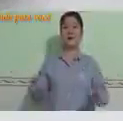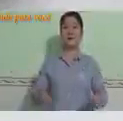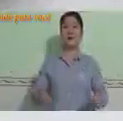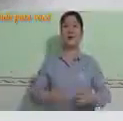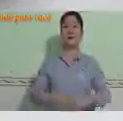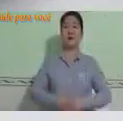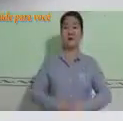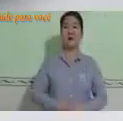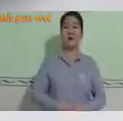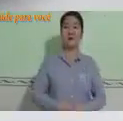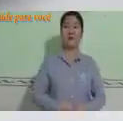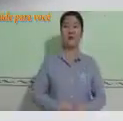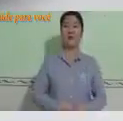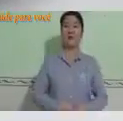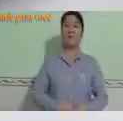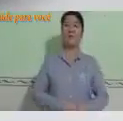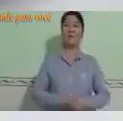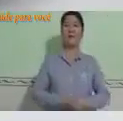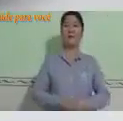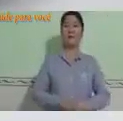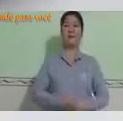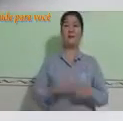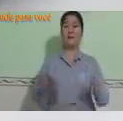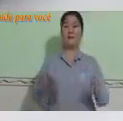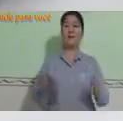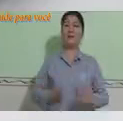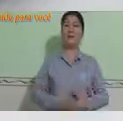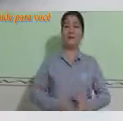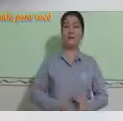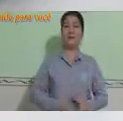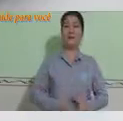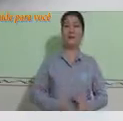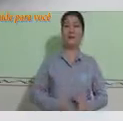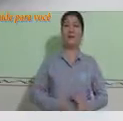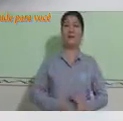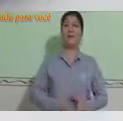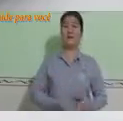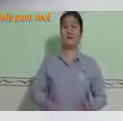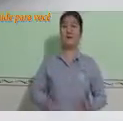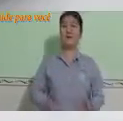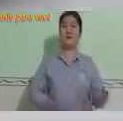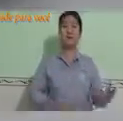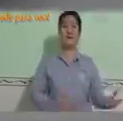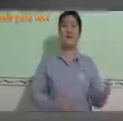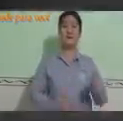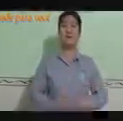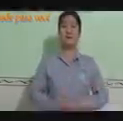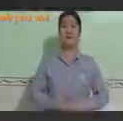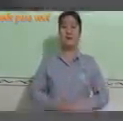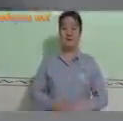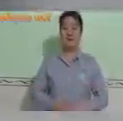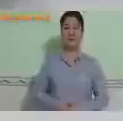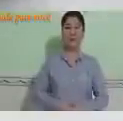Modo de preparo do zoro caseiro 2 pontos misturar todos os ingredientes e beber pequenos goles várias vezes ao dia, vírgula,